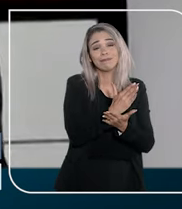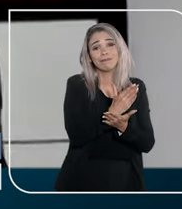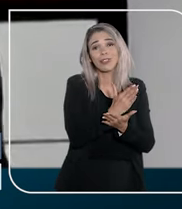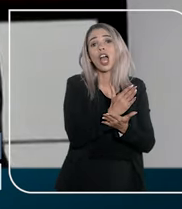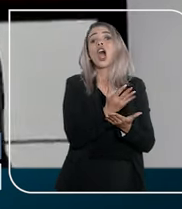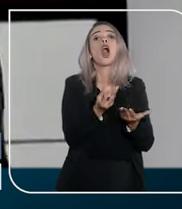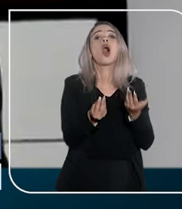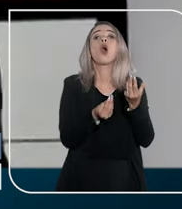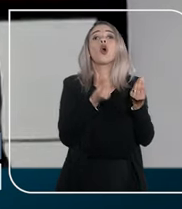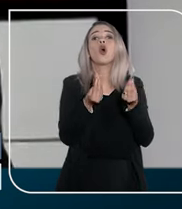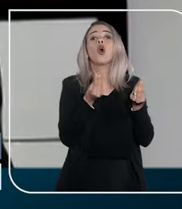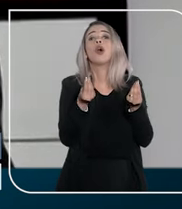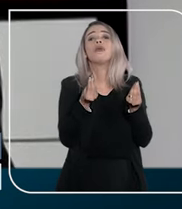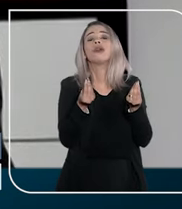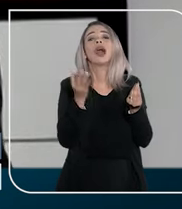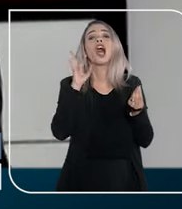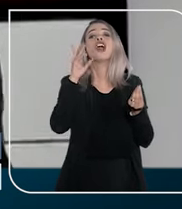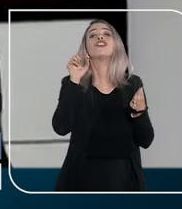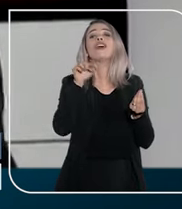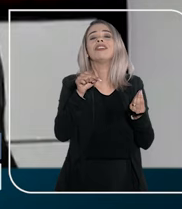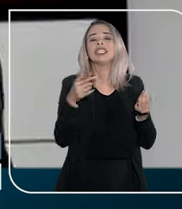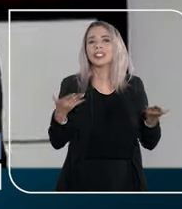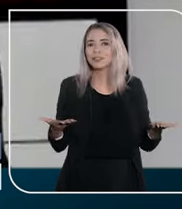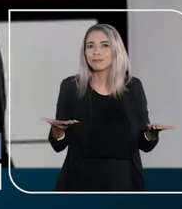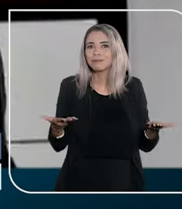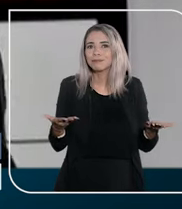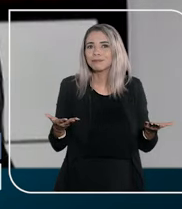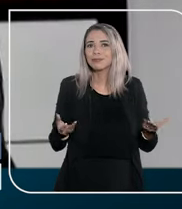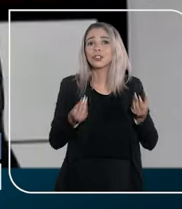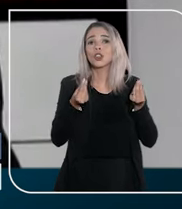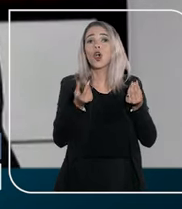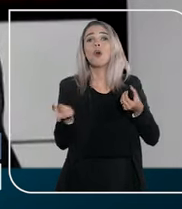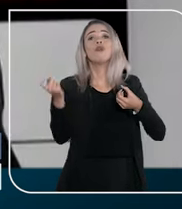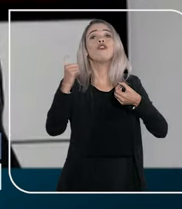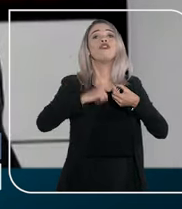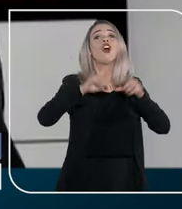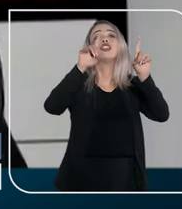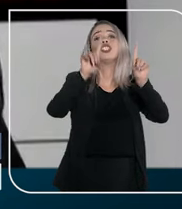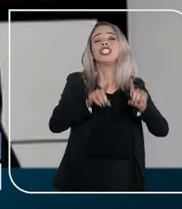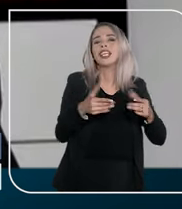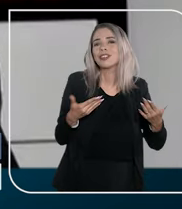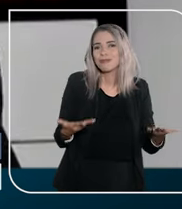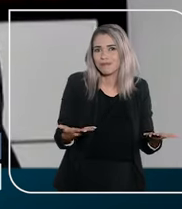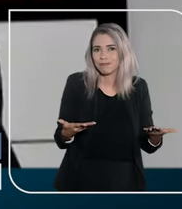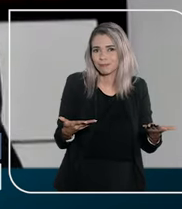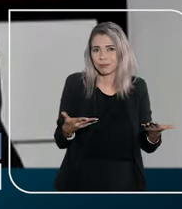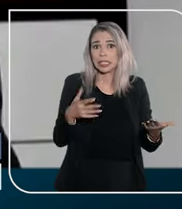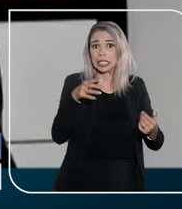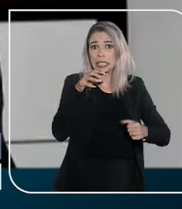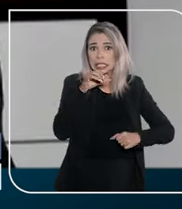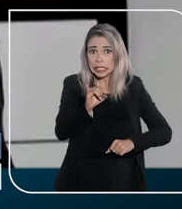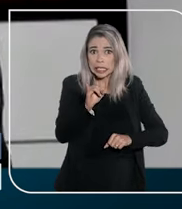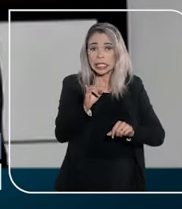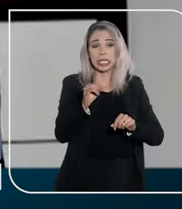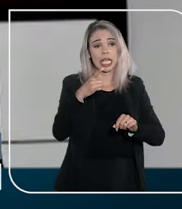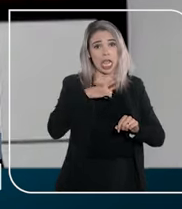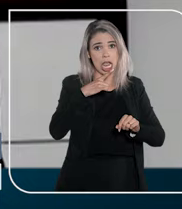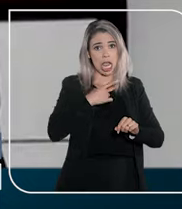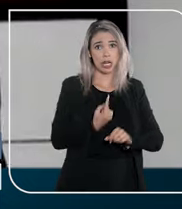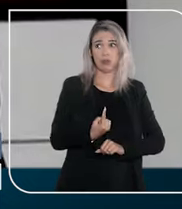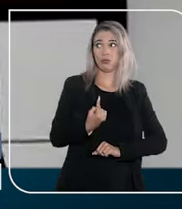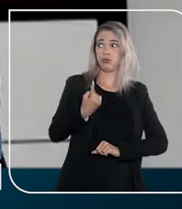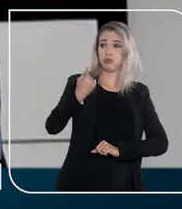Como é que se restaura isso? Como é que se devolve o direito? Veja, se ele tivesse tomado posse, ainda